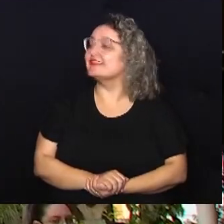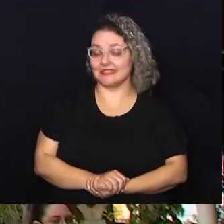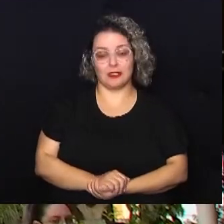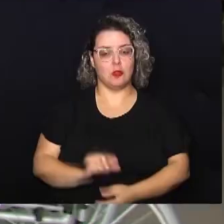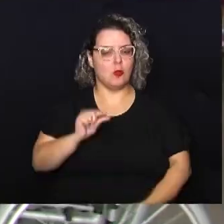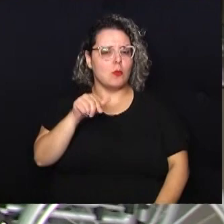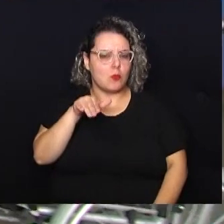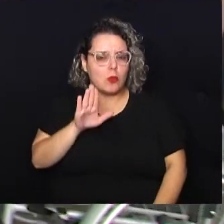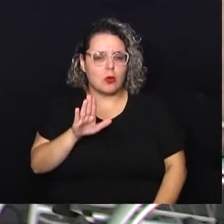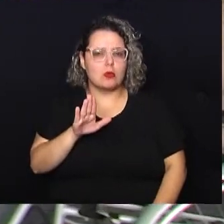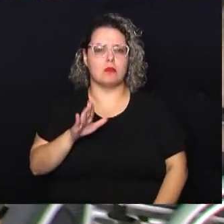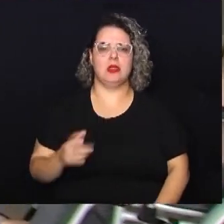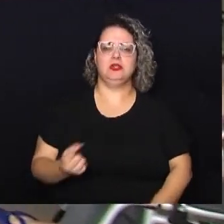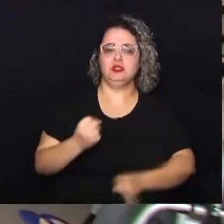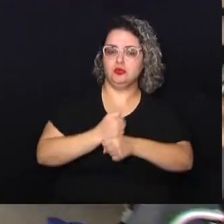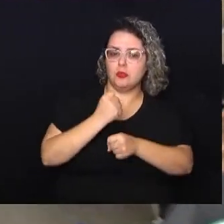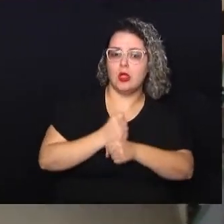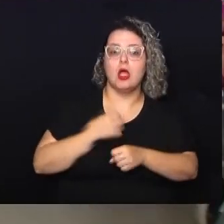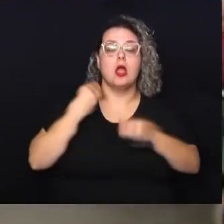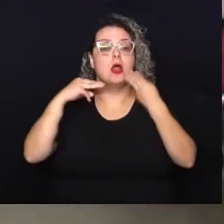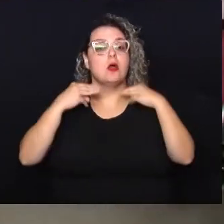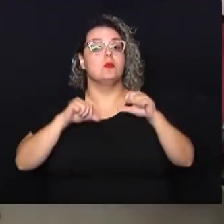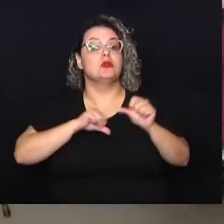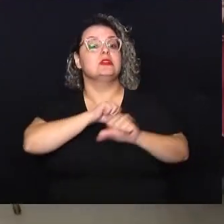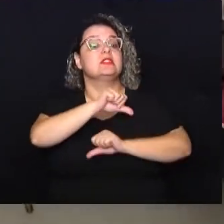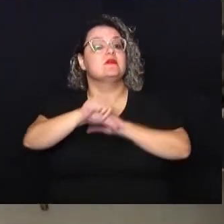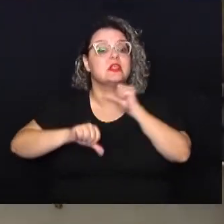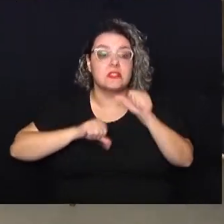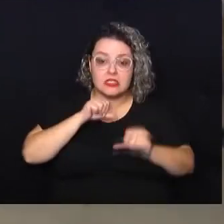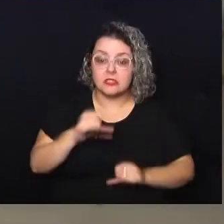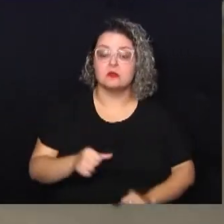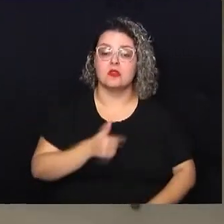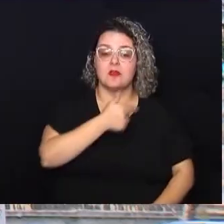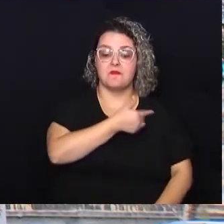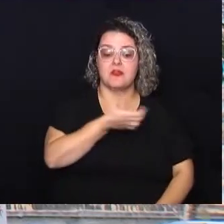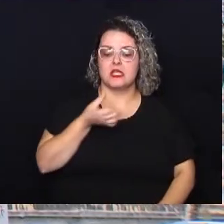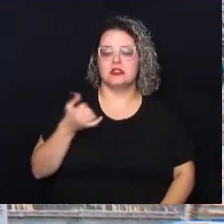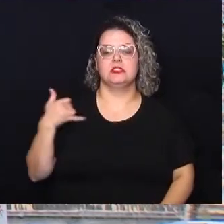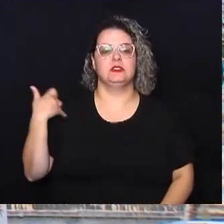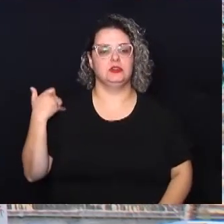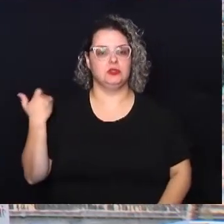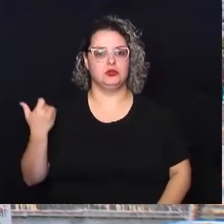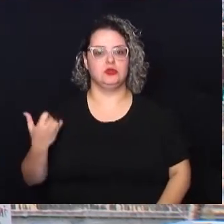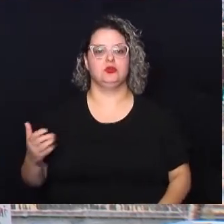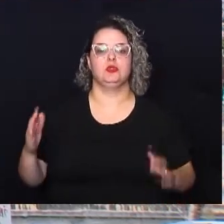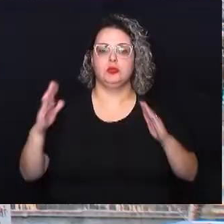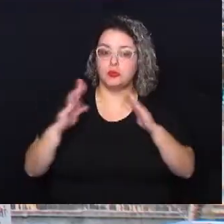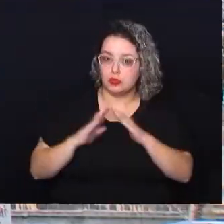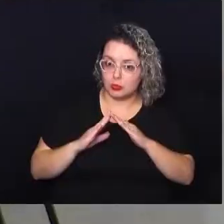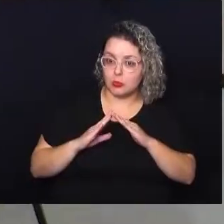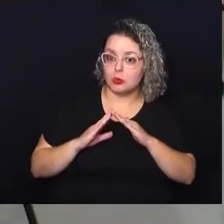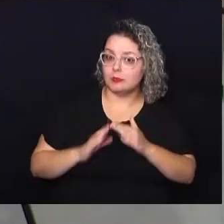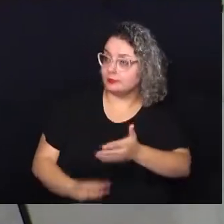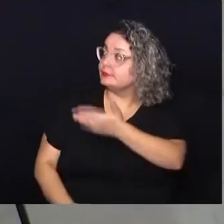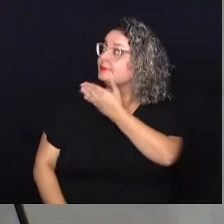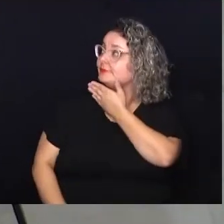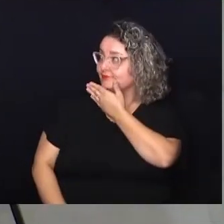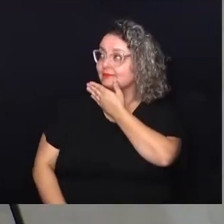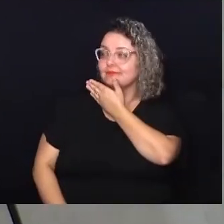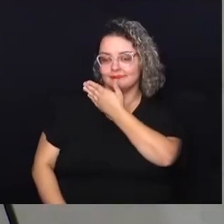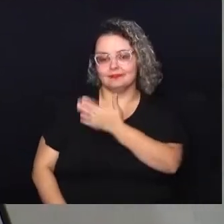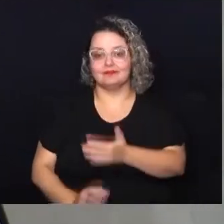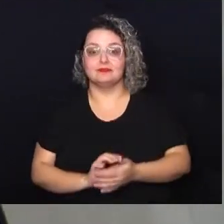de um ano, a música vem transformando a vida de 26 idosos do Lar São Vicente de Paulo.